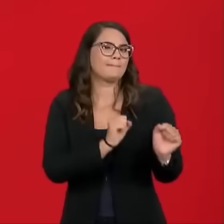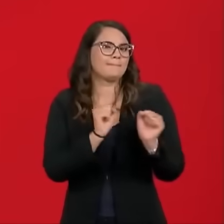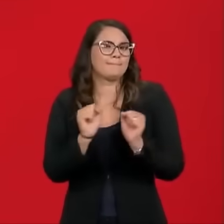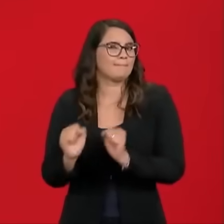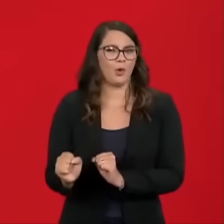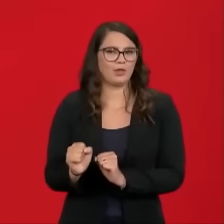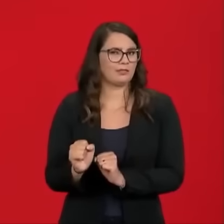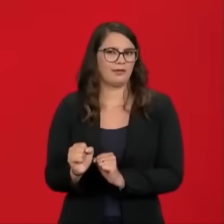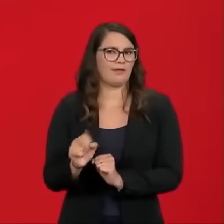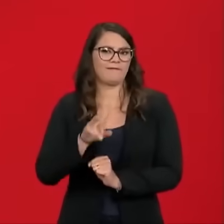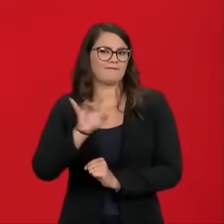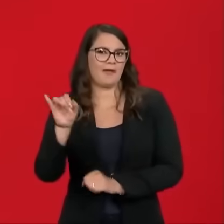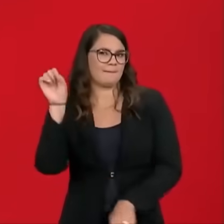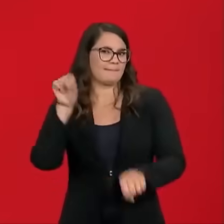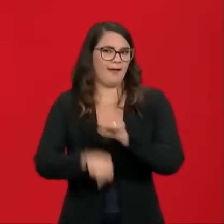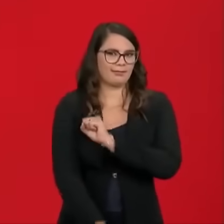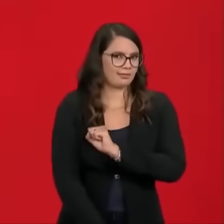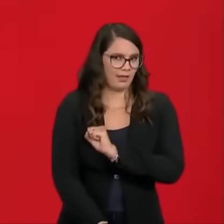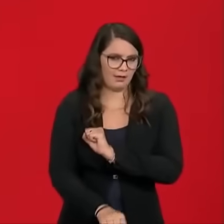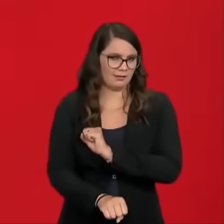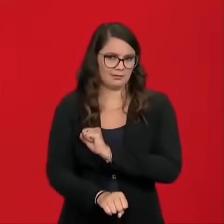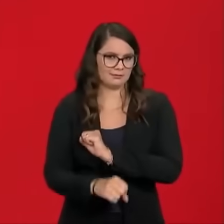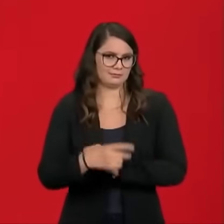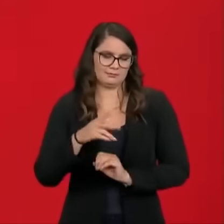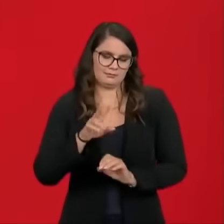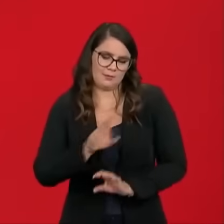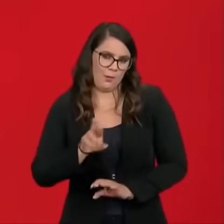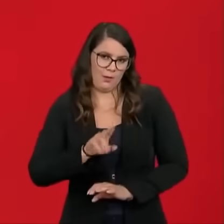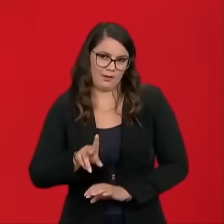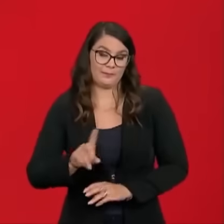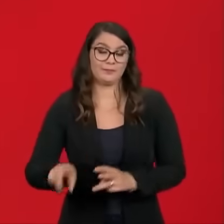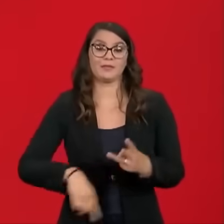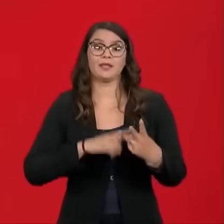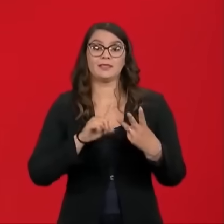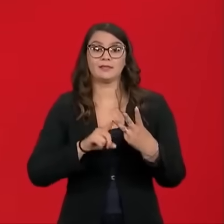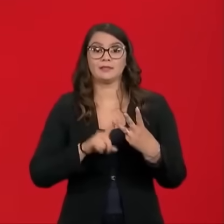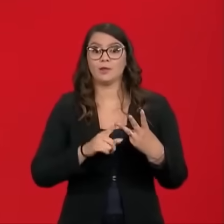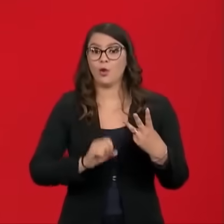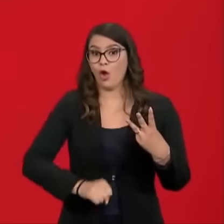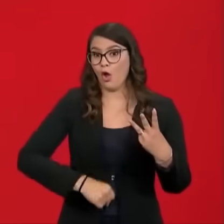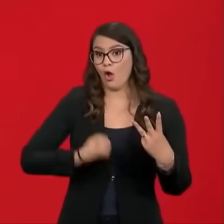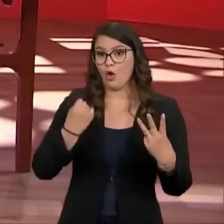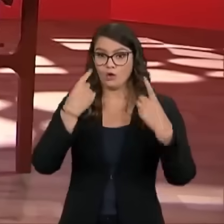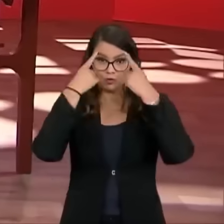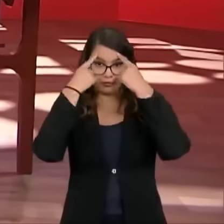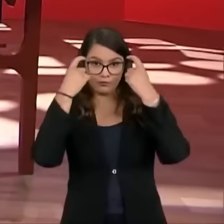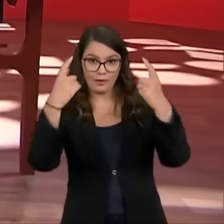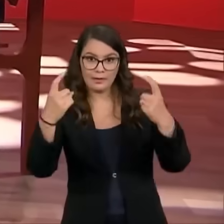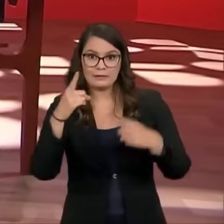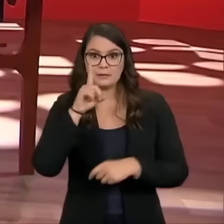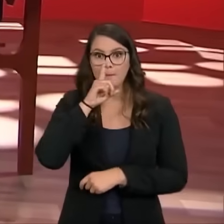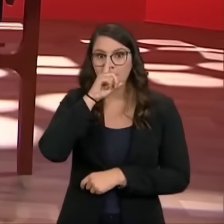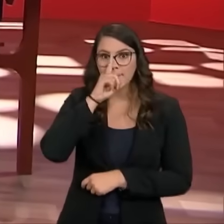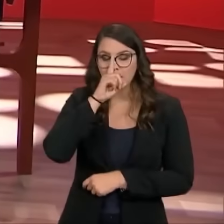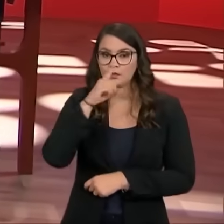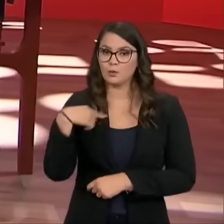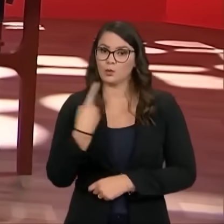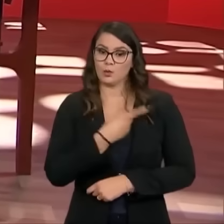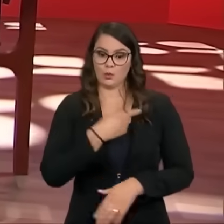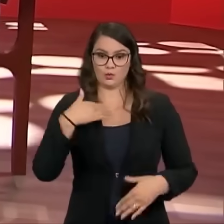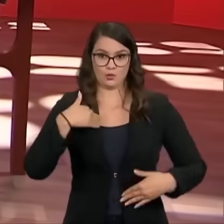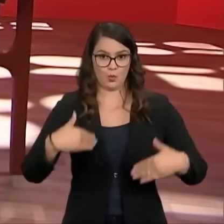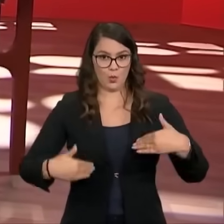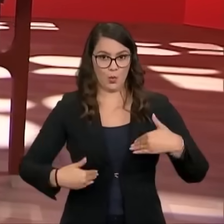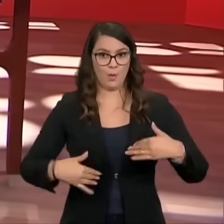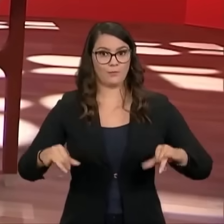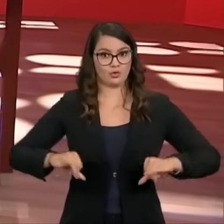capaz de te executar de te matar e de aniquilar a sua vida terceiro o ódio e a violência e os perigos ao qual o nosso corpo está